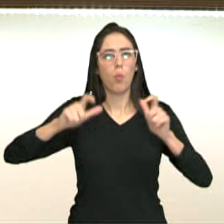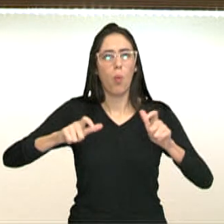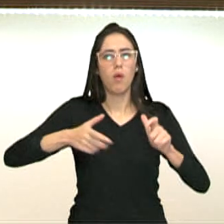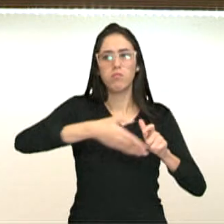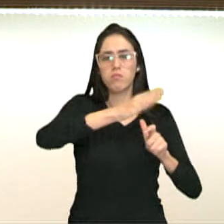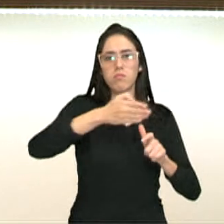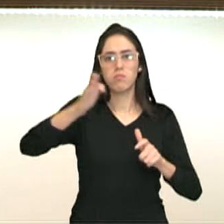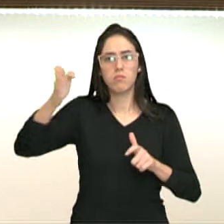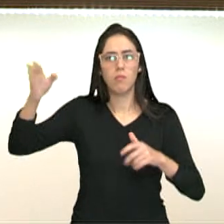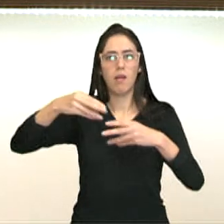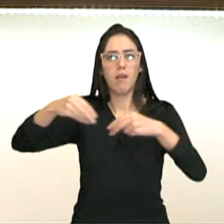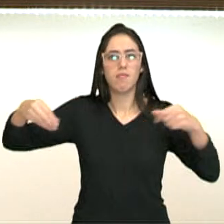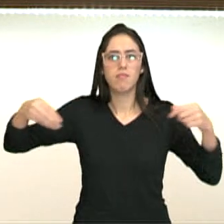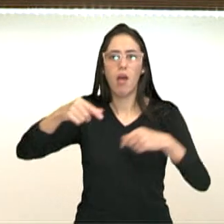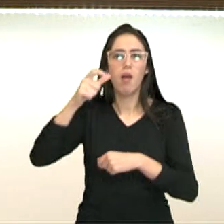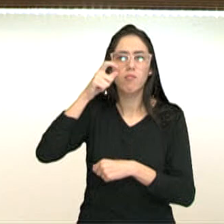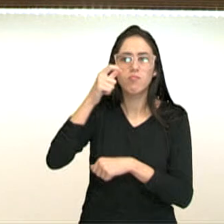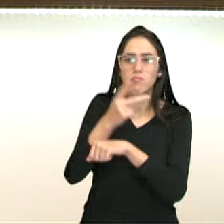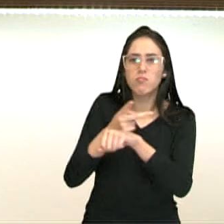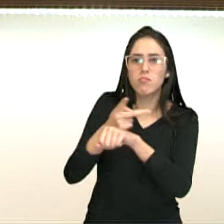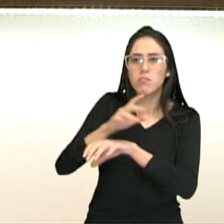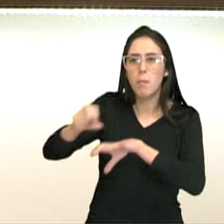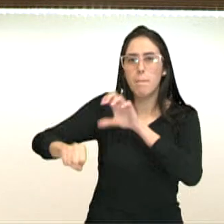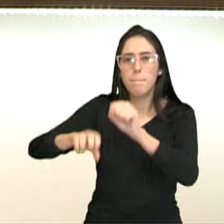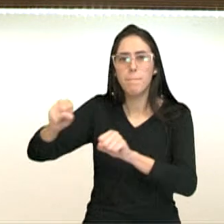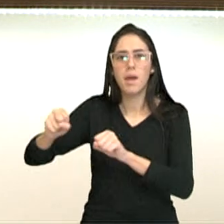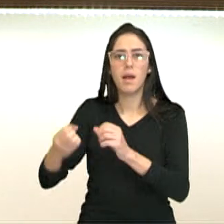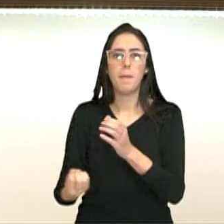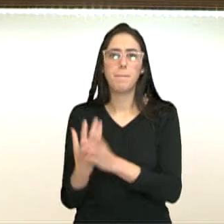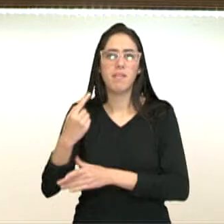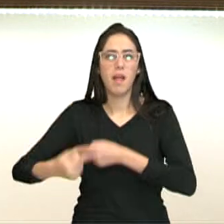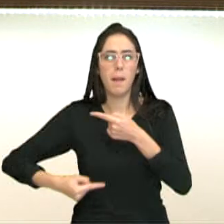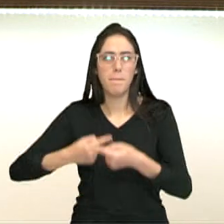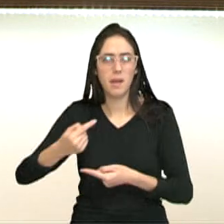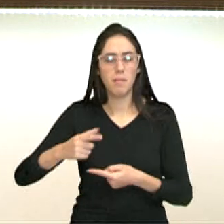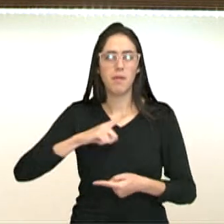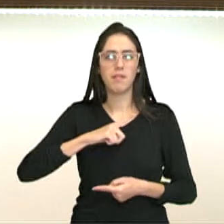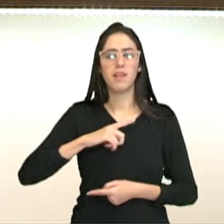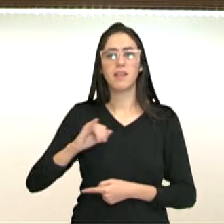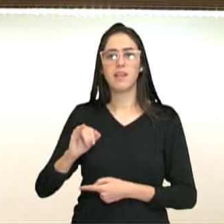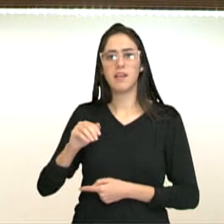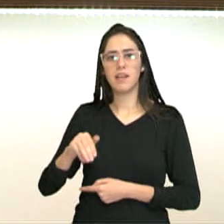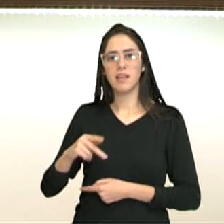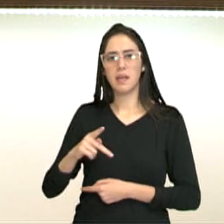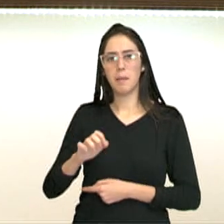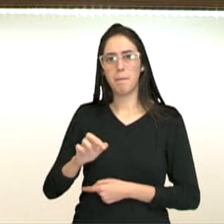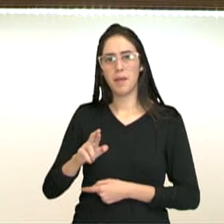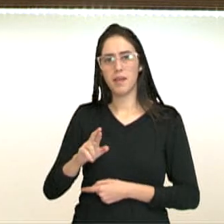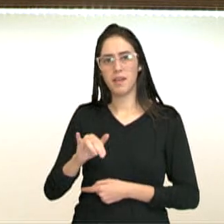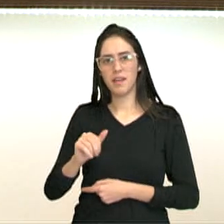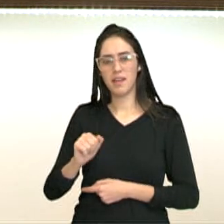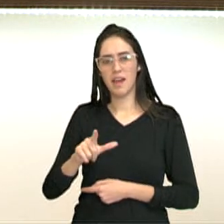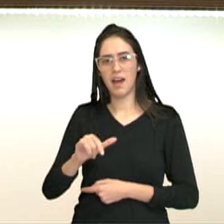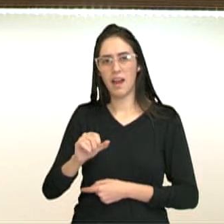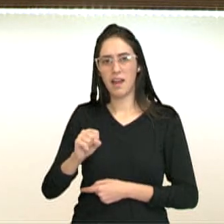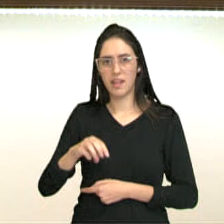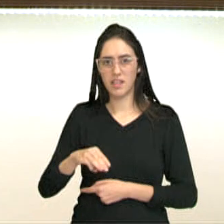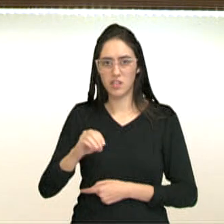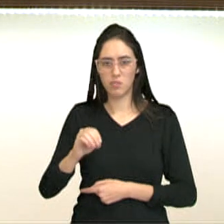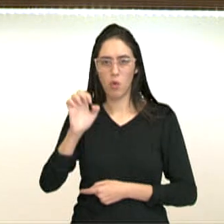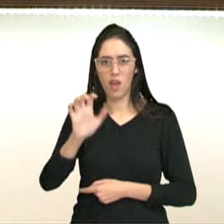territórios, exploração de matérias-primas, o que a gente chama de imperialismo europeu, que também fez parte da